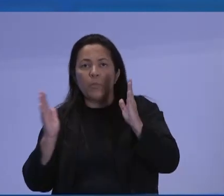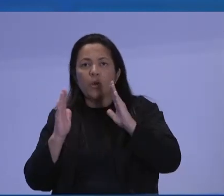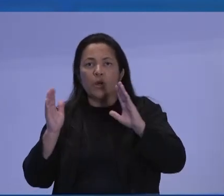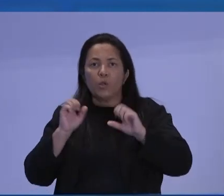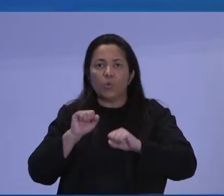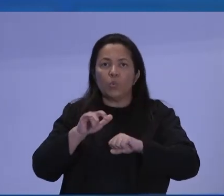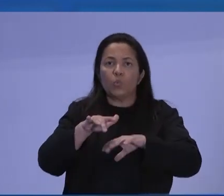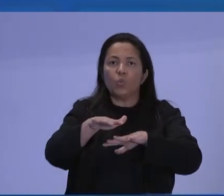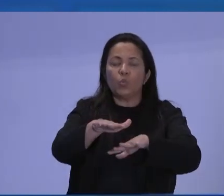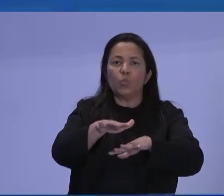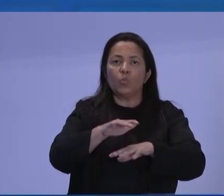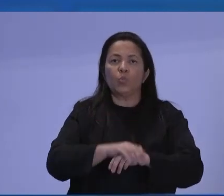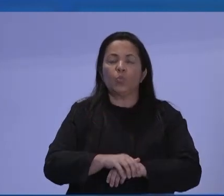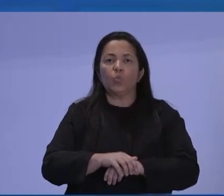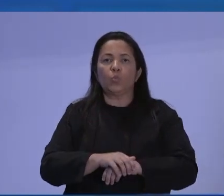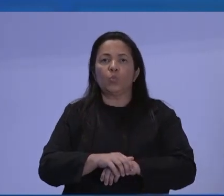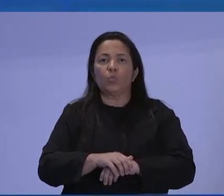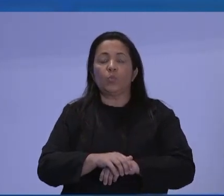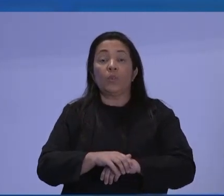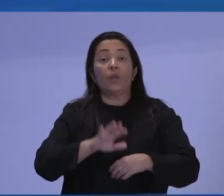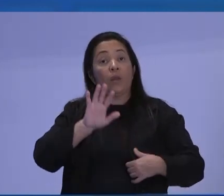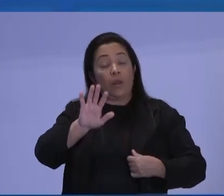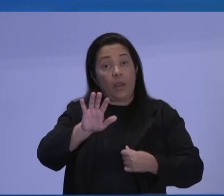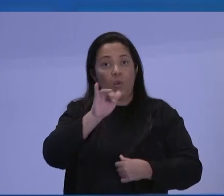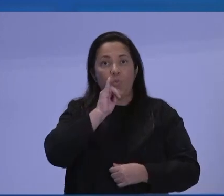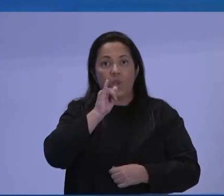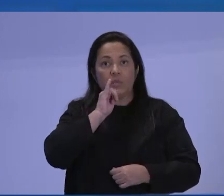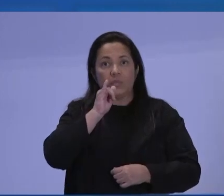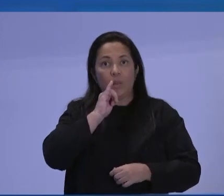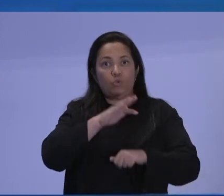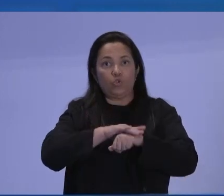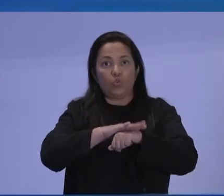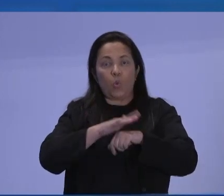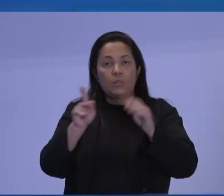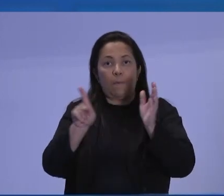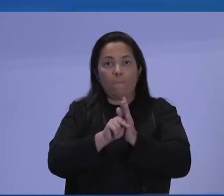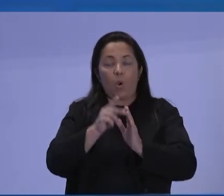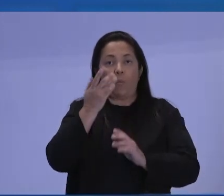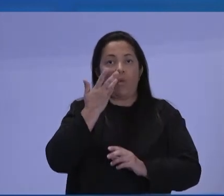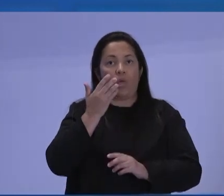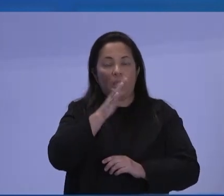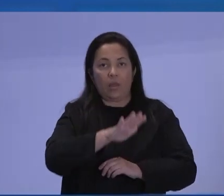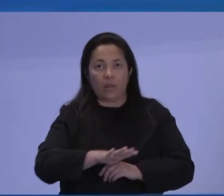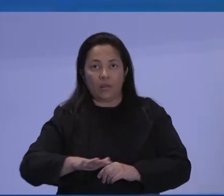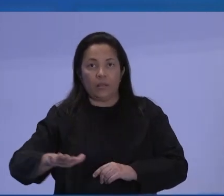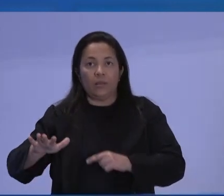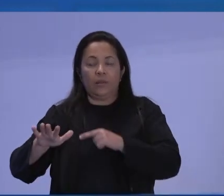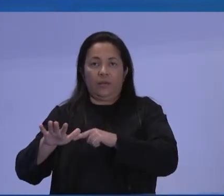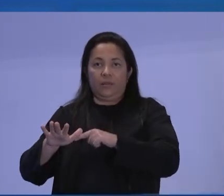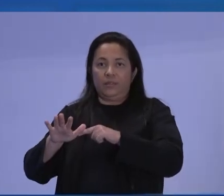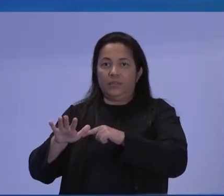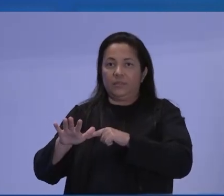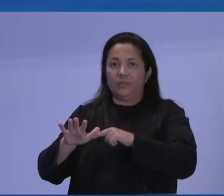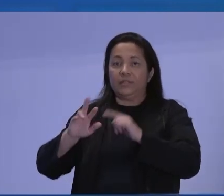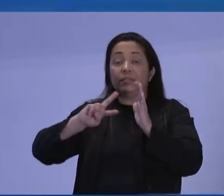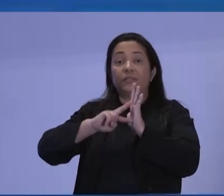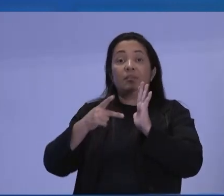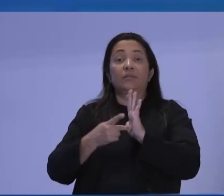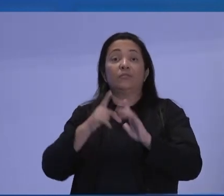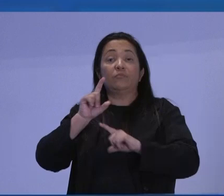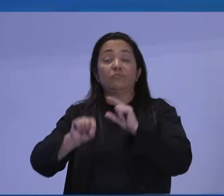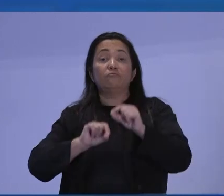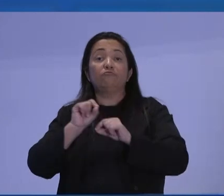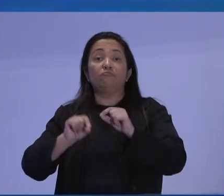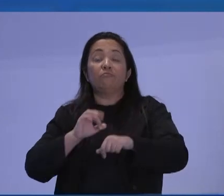em crianças, isso é muito sério. Por quê? Isso representa que há uma transmissão muito intensa